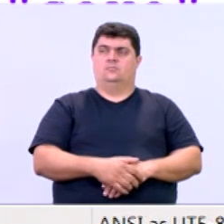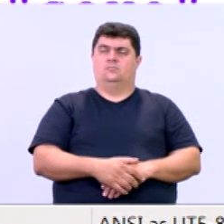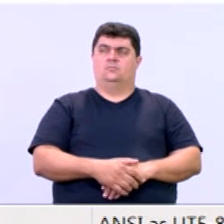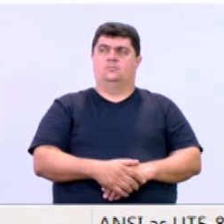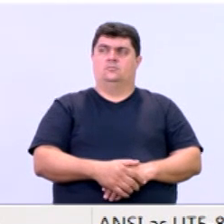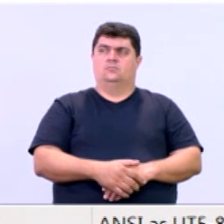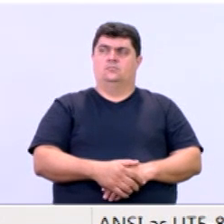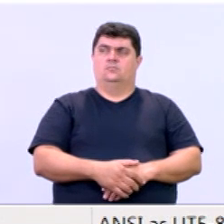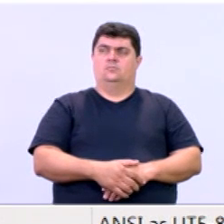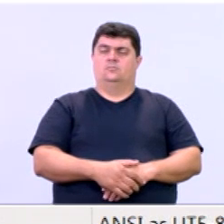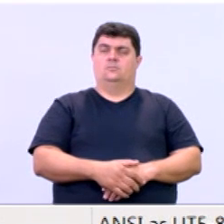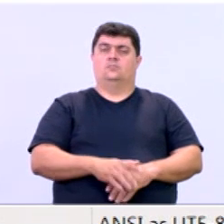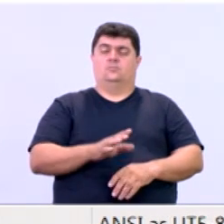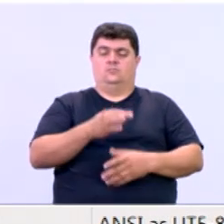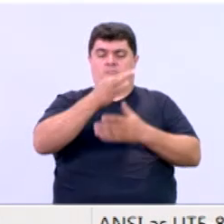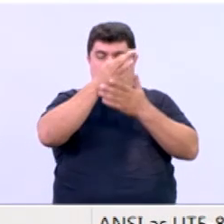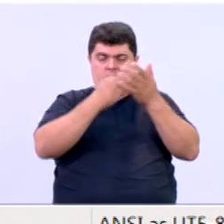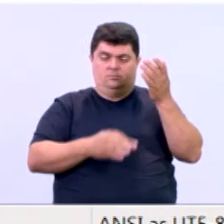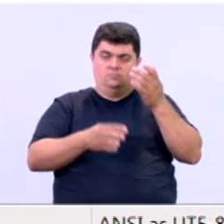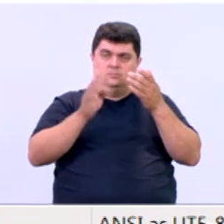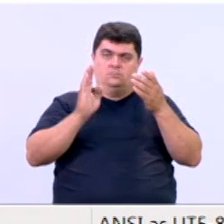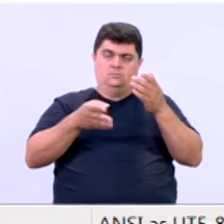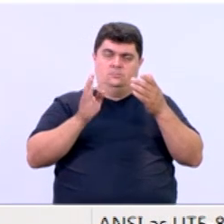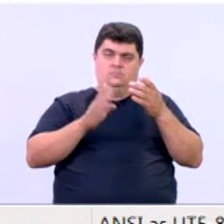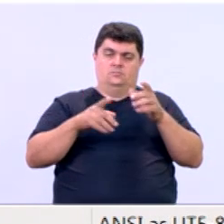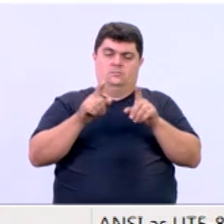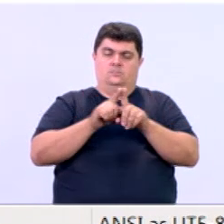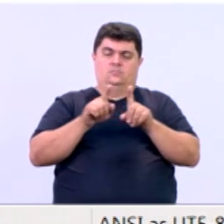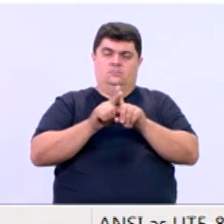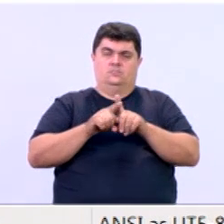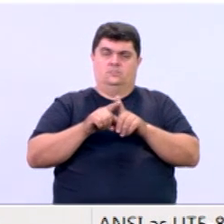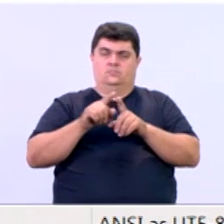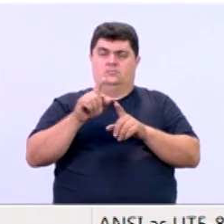do texto e